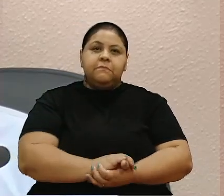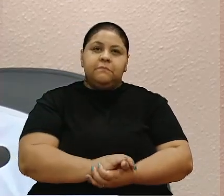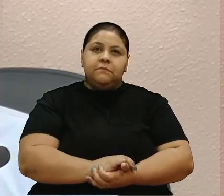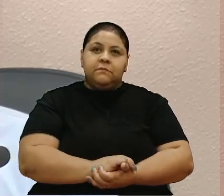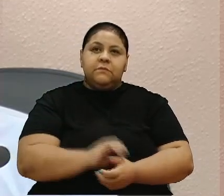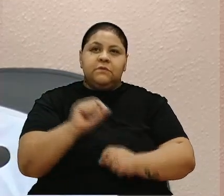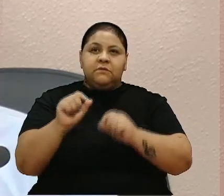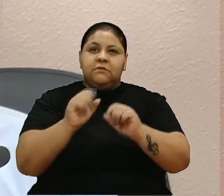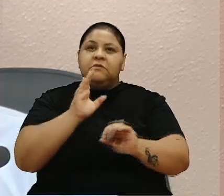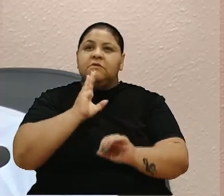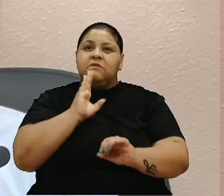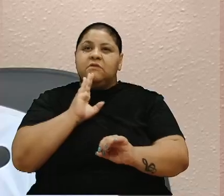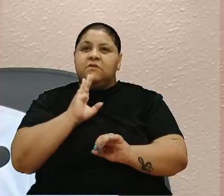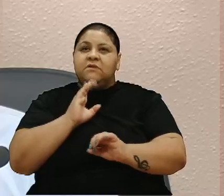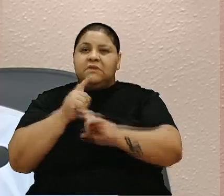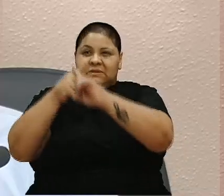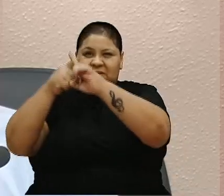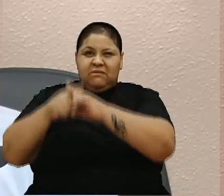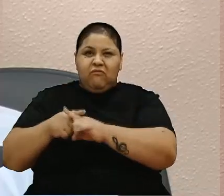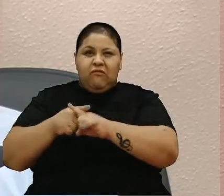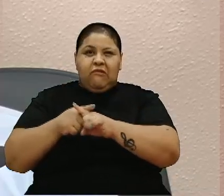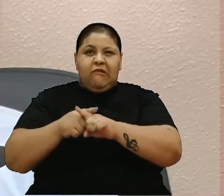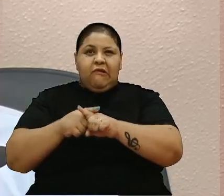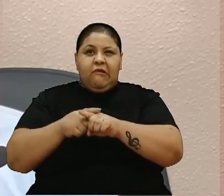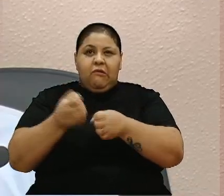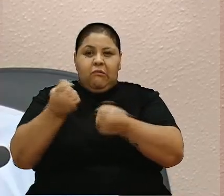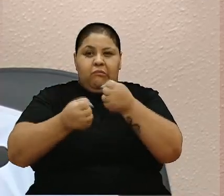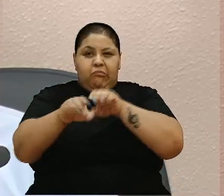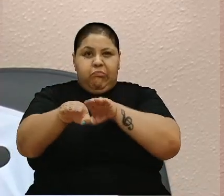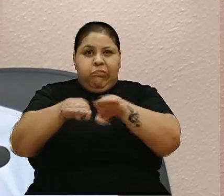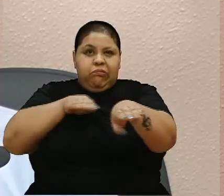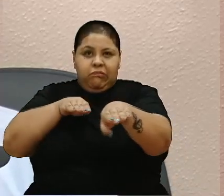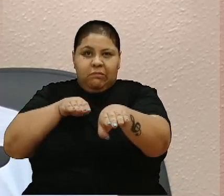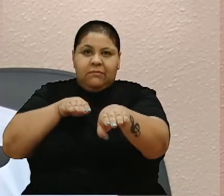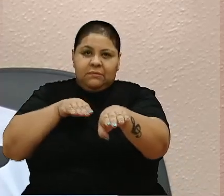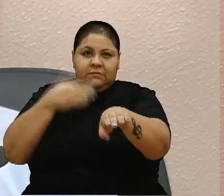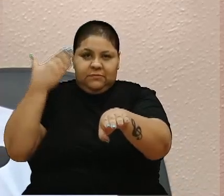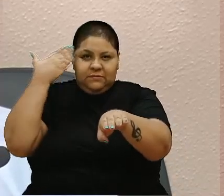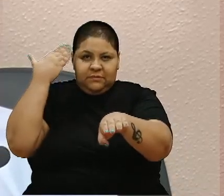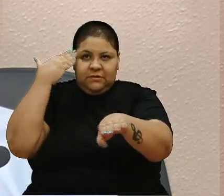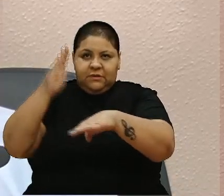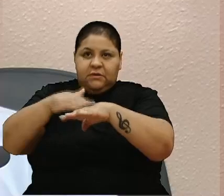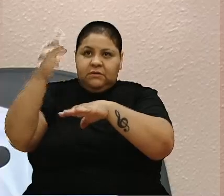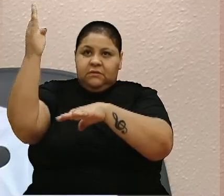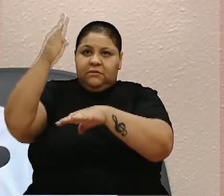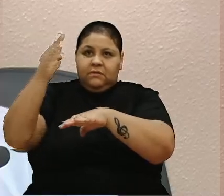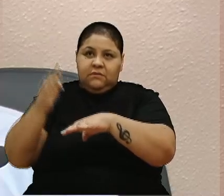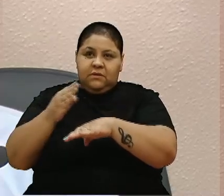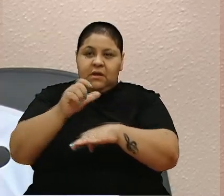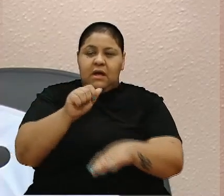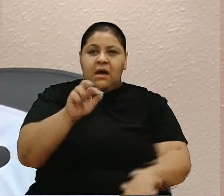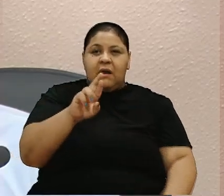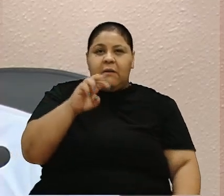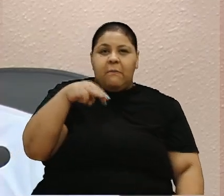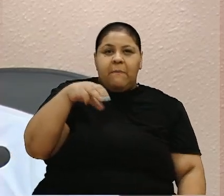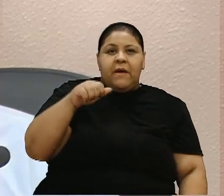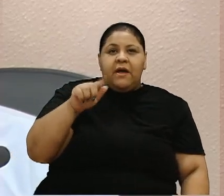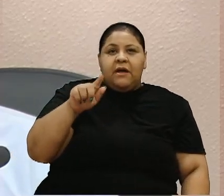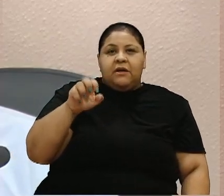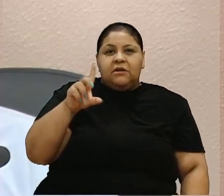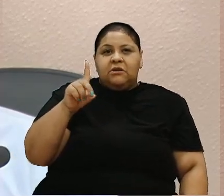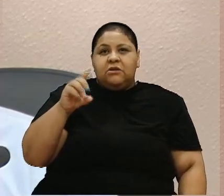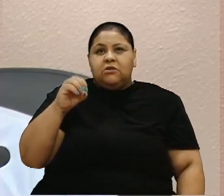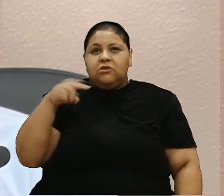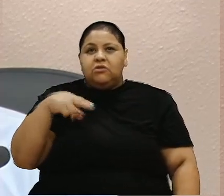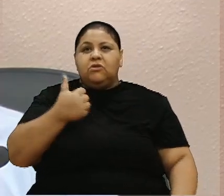Quem conhece prova de arrancada, os maiores eventos de arrancada do Brasil é Armagedon. E o piloto que nos deixou